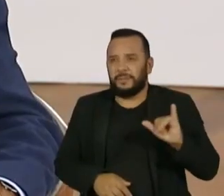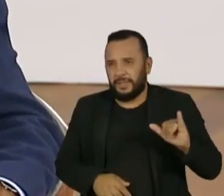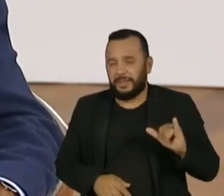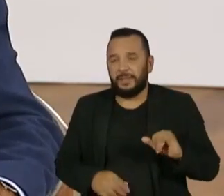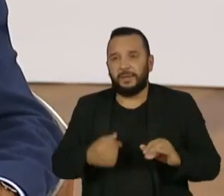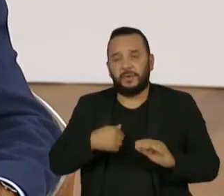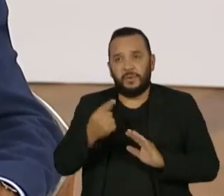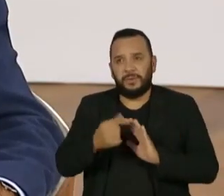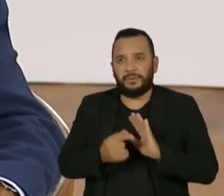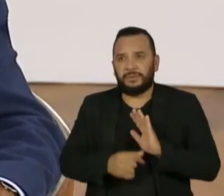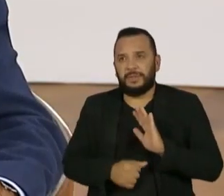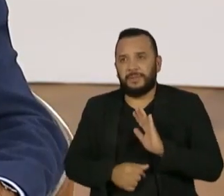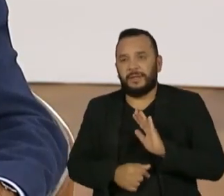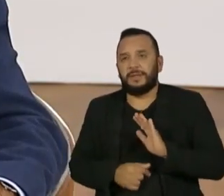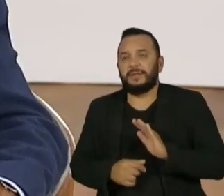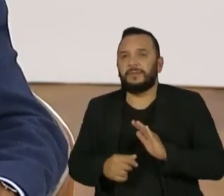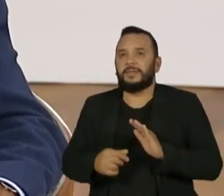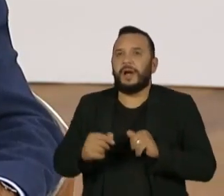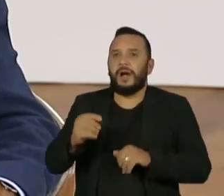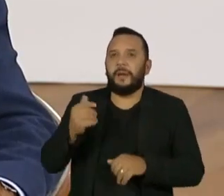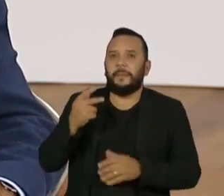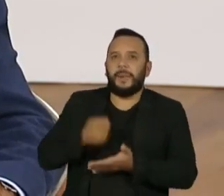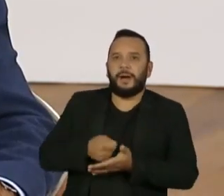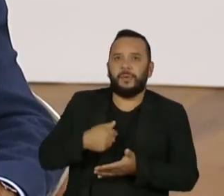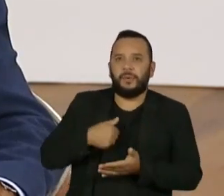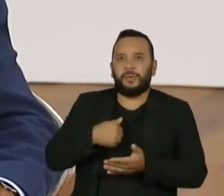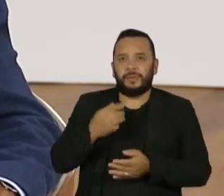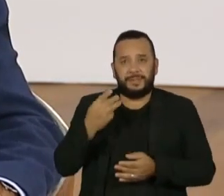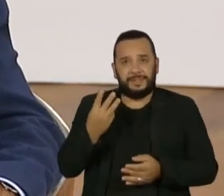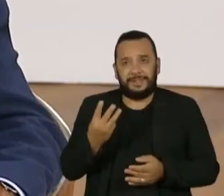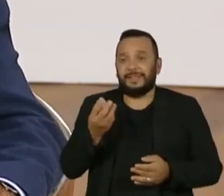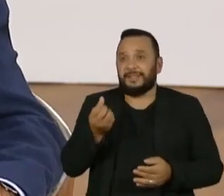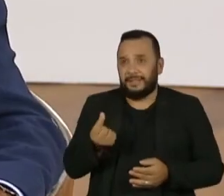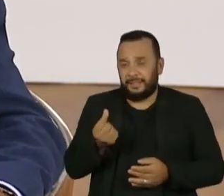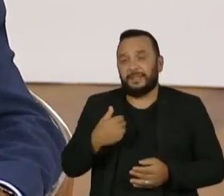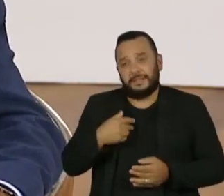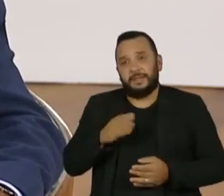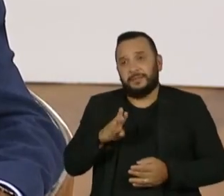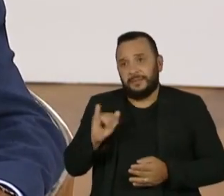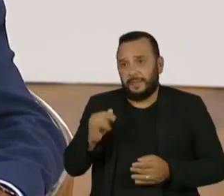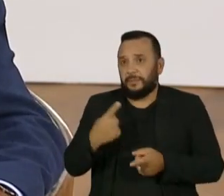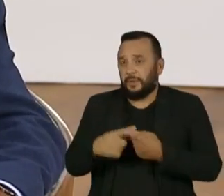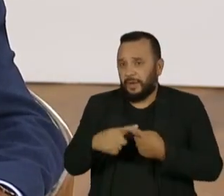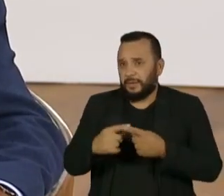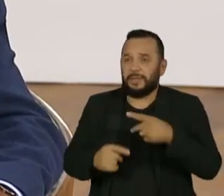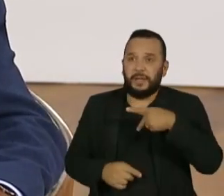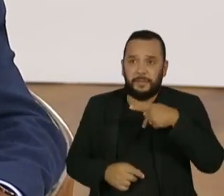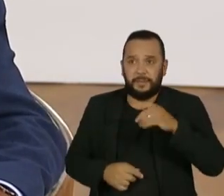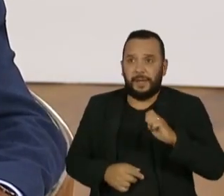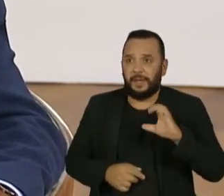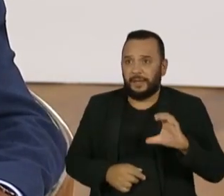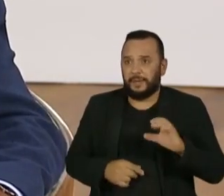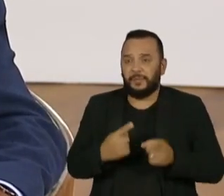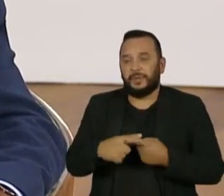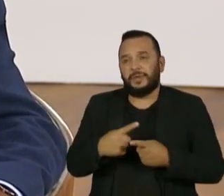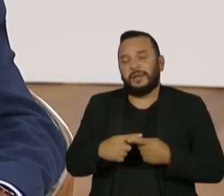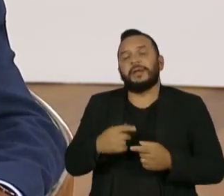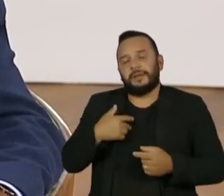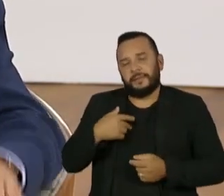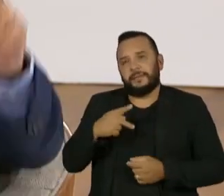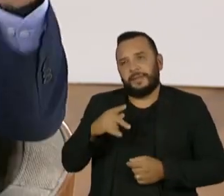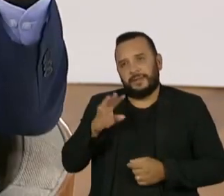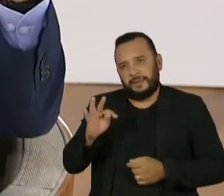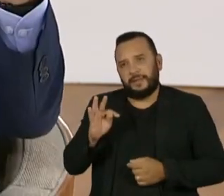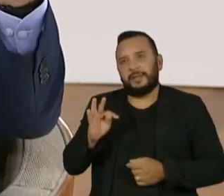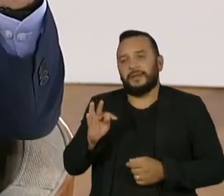orçamento pagou 60 bilhões, remanesceu 32 bilhões por causa da PEC do precatório, que inclusive o PT votou favorável no Senado